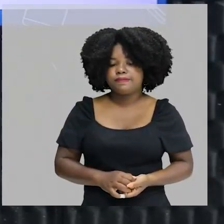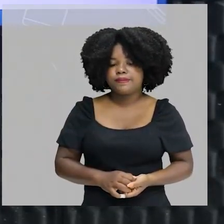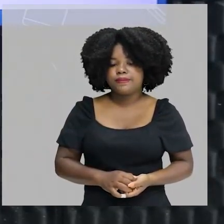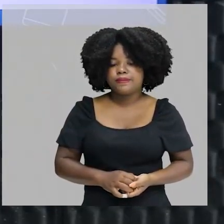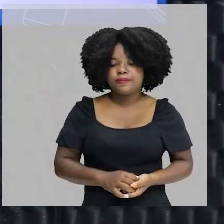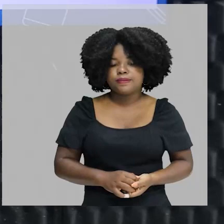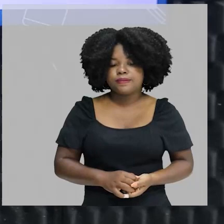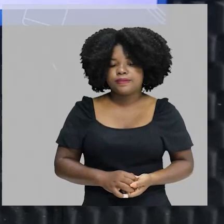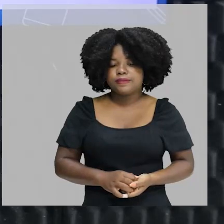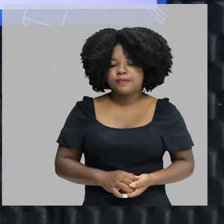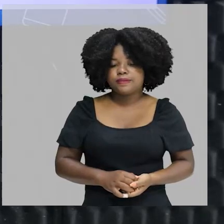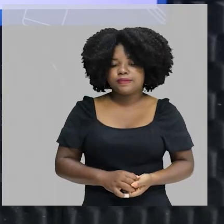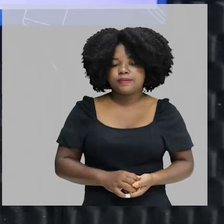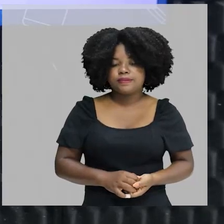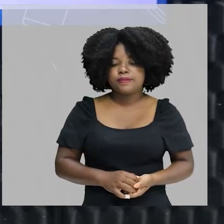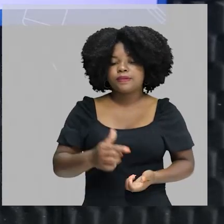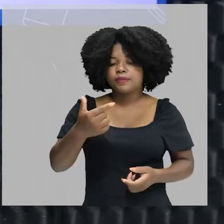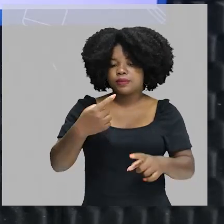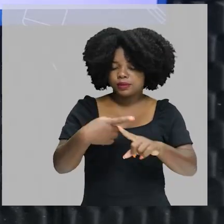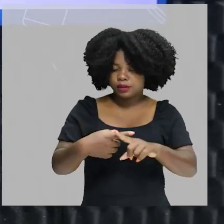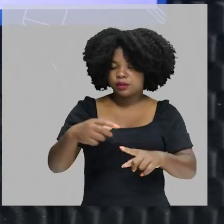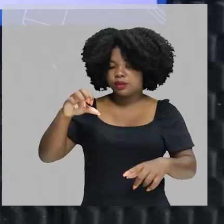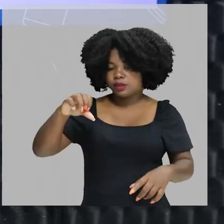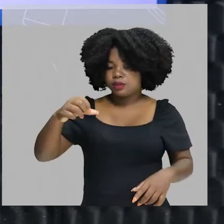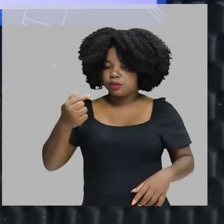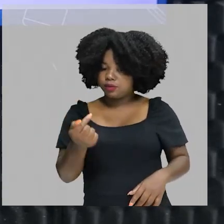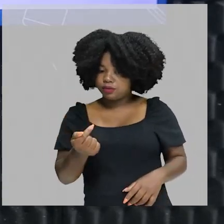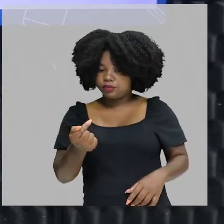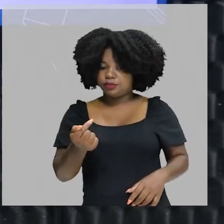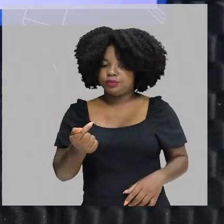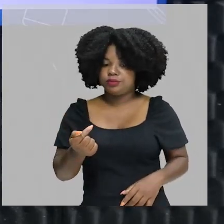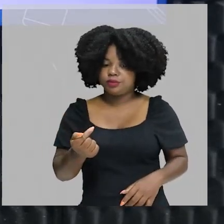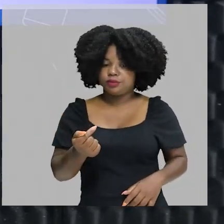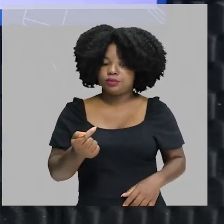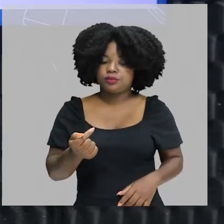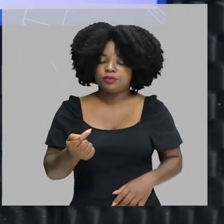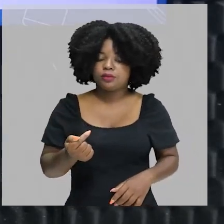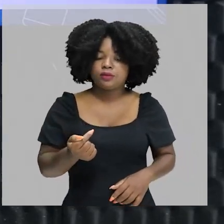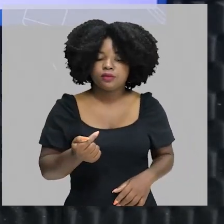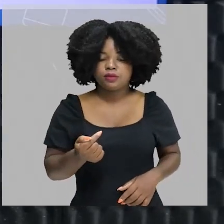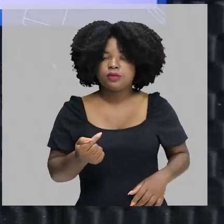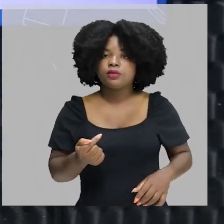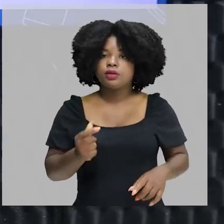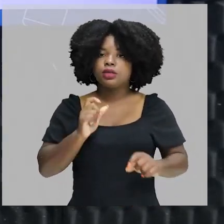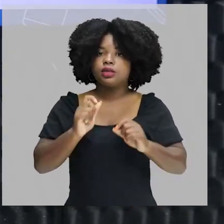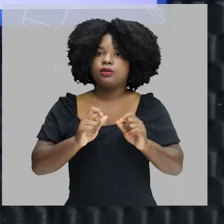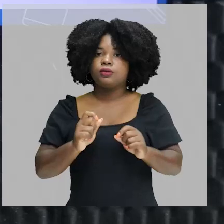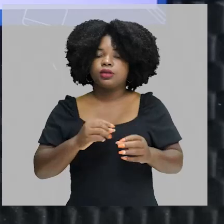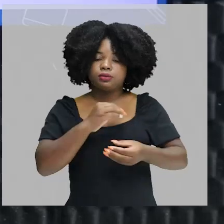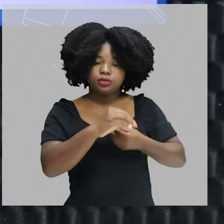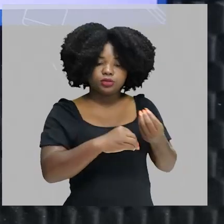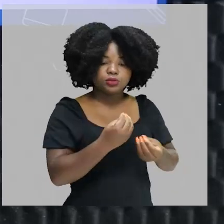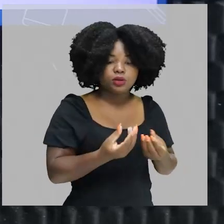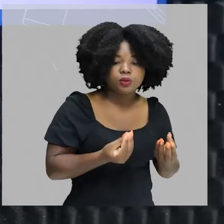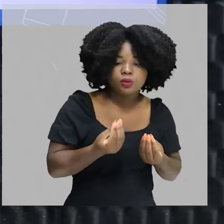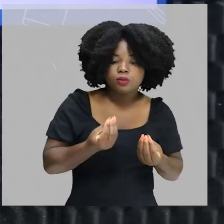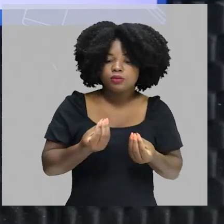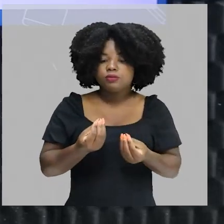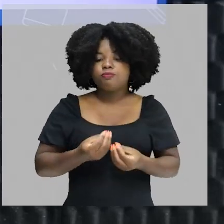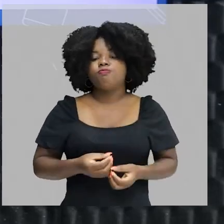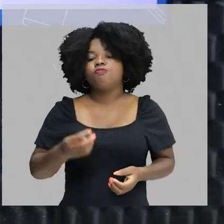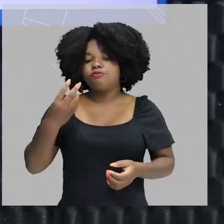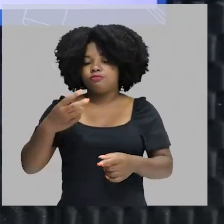97. Então, vai ficar 2 vezes 97, que vai estar reagindo com